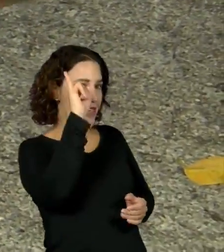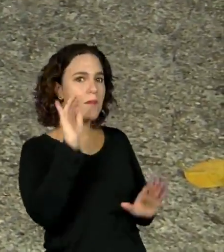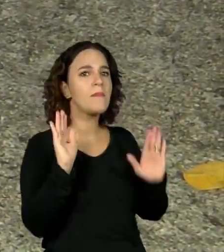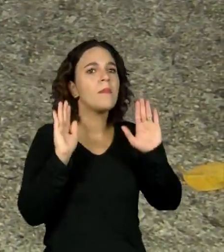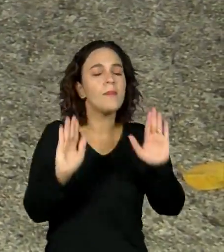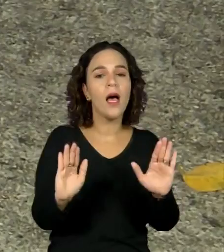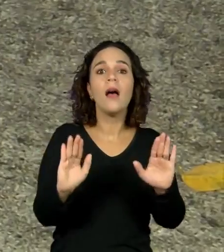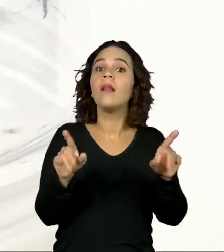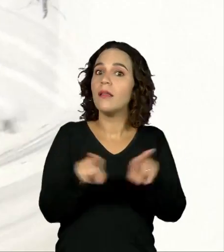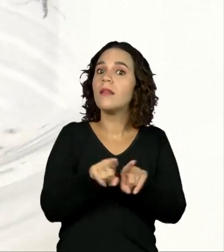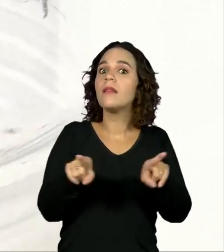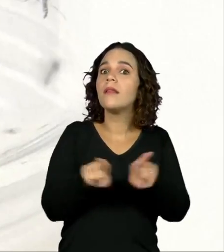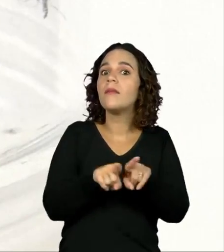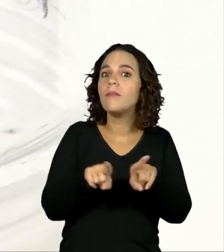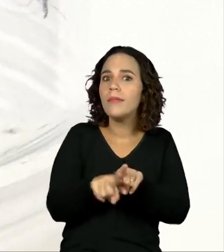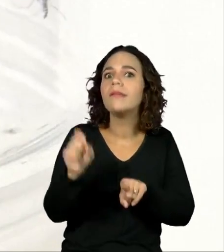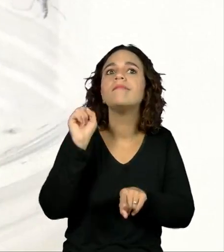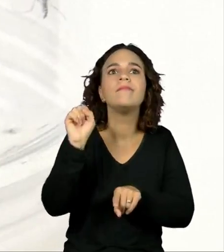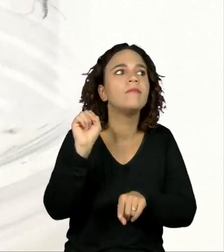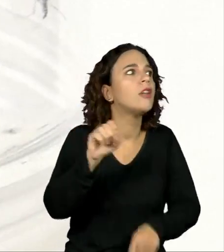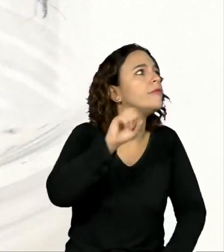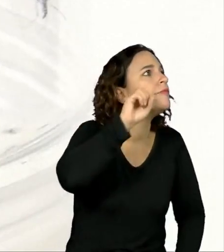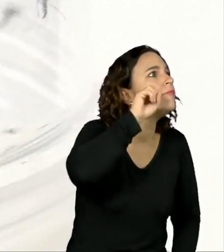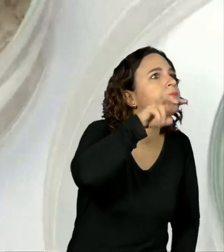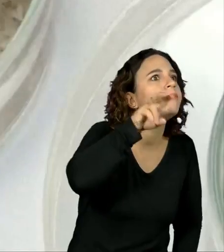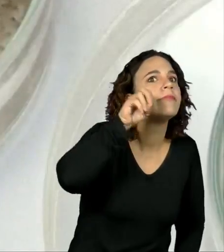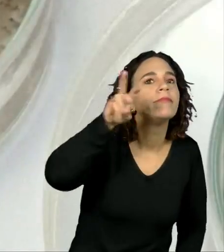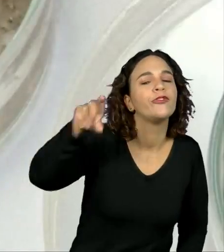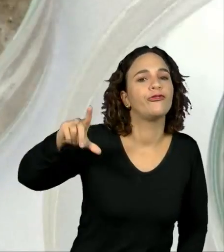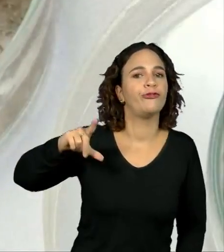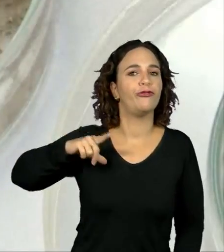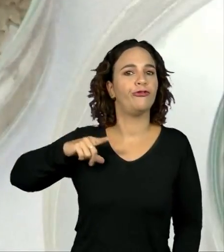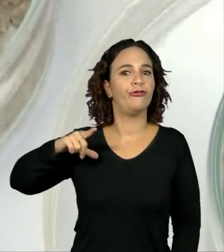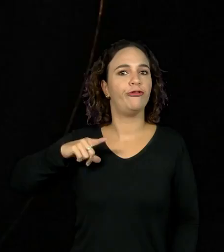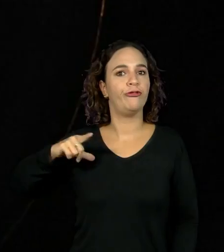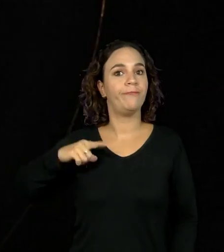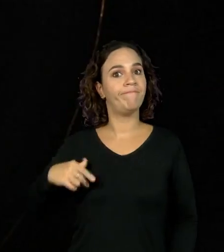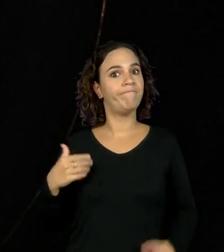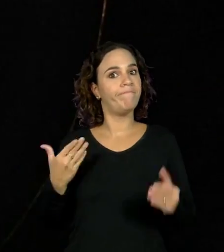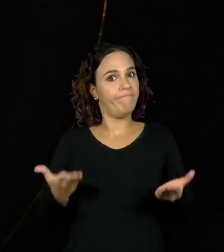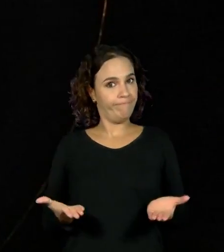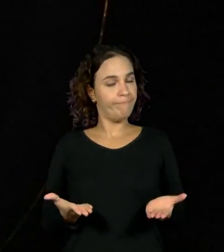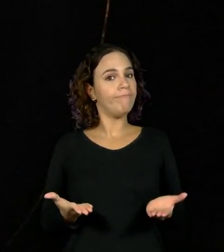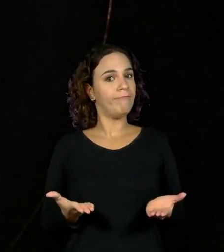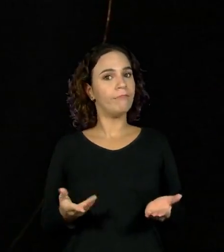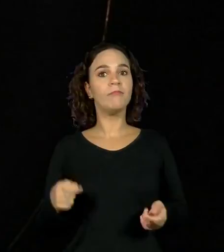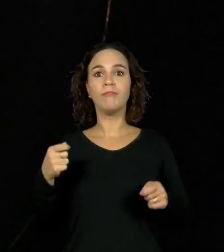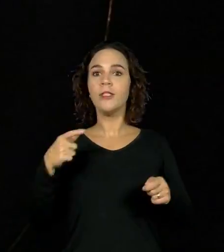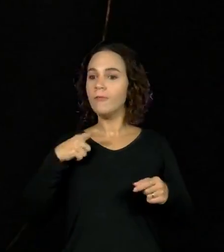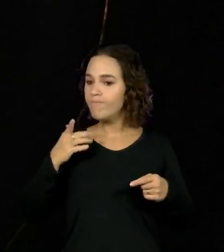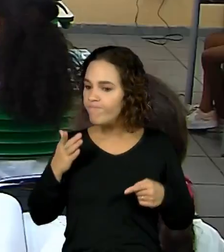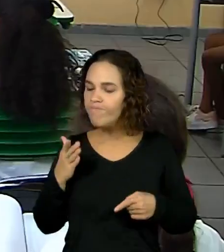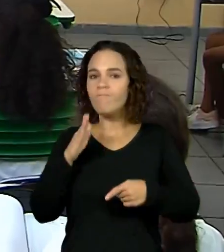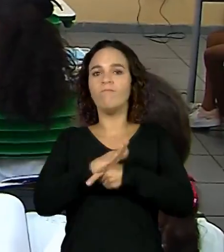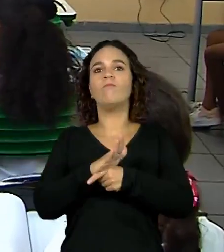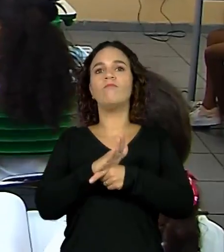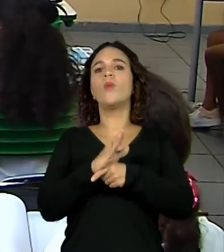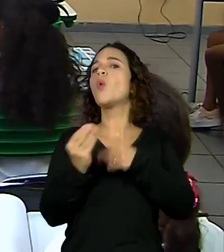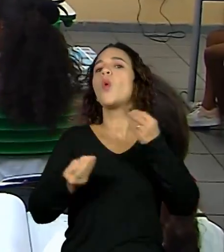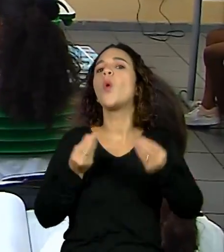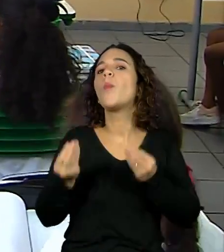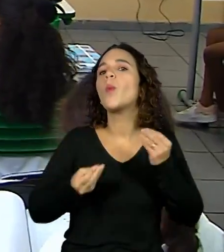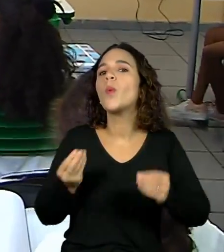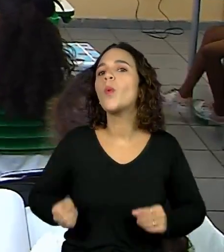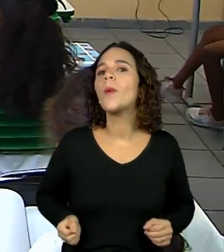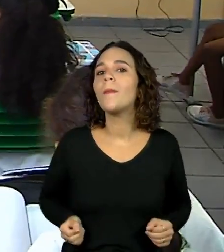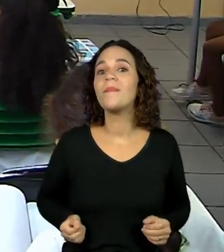que o Aedes aegypti ainda esteja perto da gente. E é aí que entra mais um fator de proteção. Agora nós